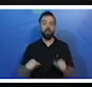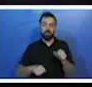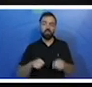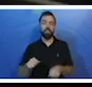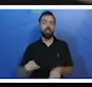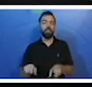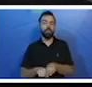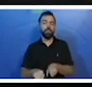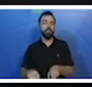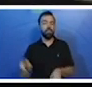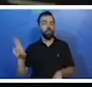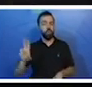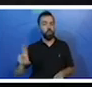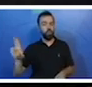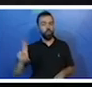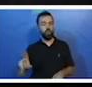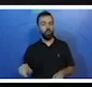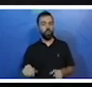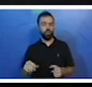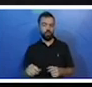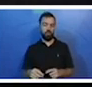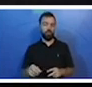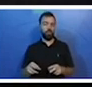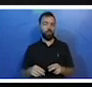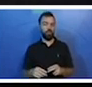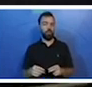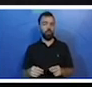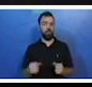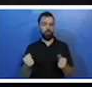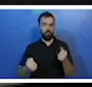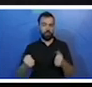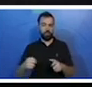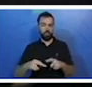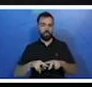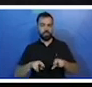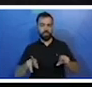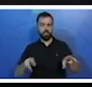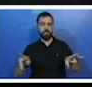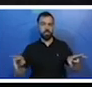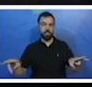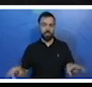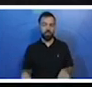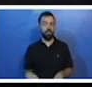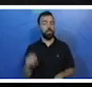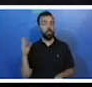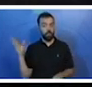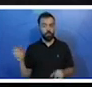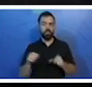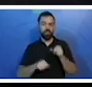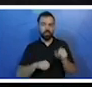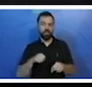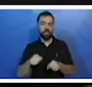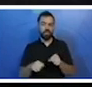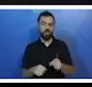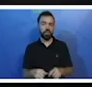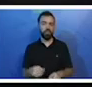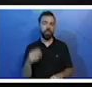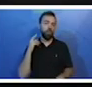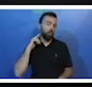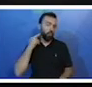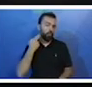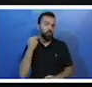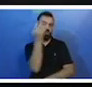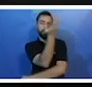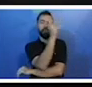até o outro. Lembrando que a bicicleta é um meio de transporte sustentável, então ela não polui o meio ambiente, né, e evita também